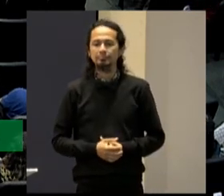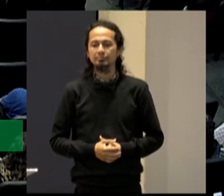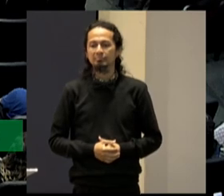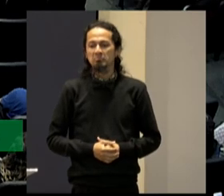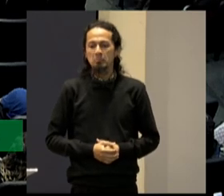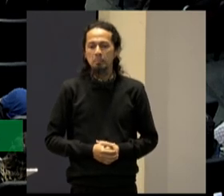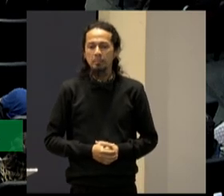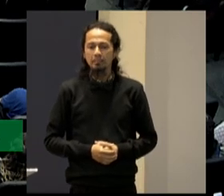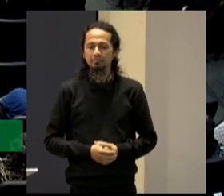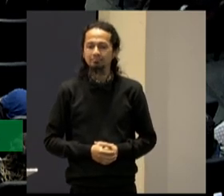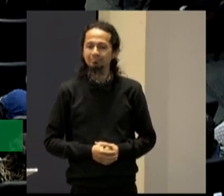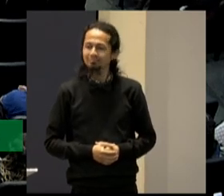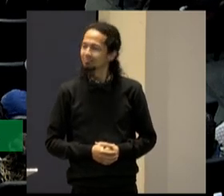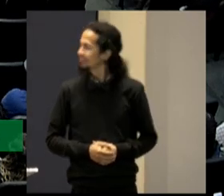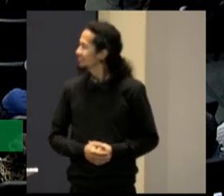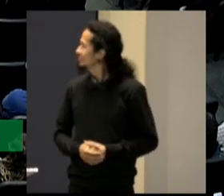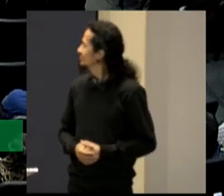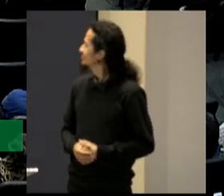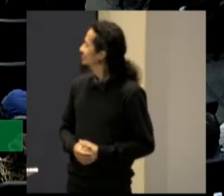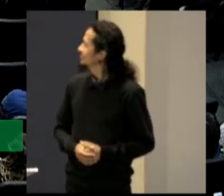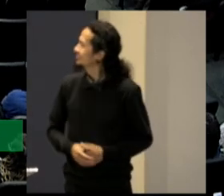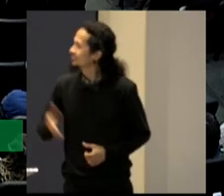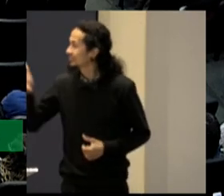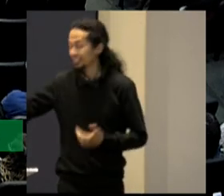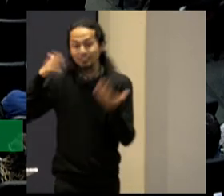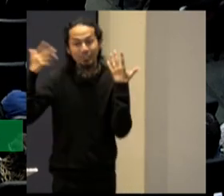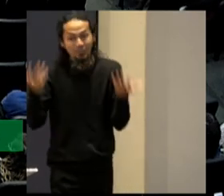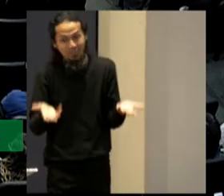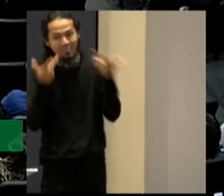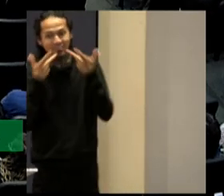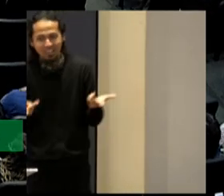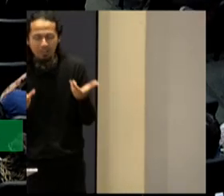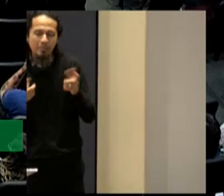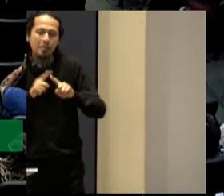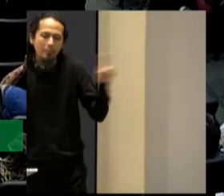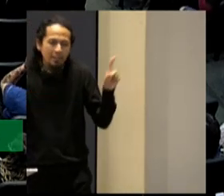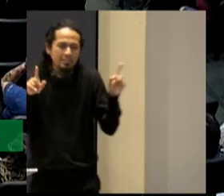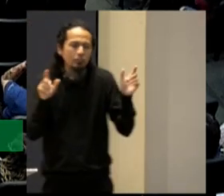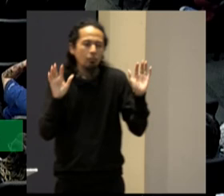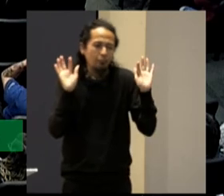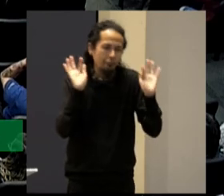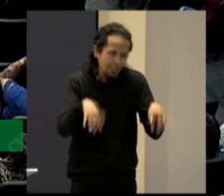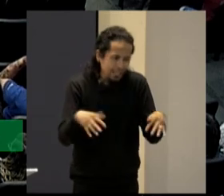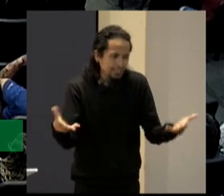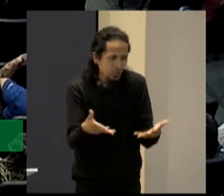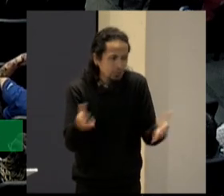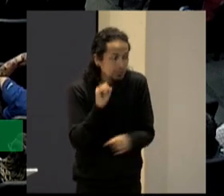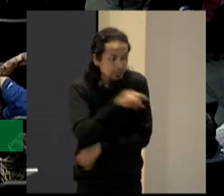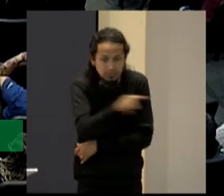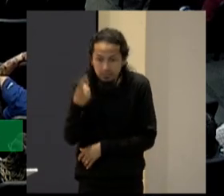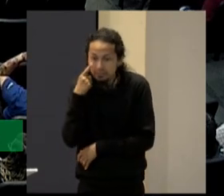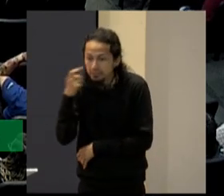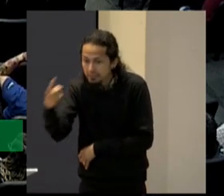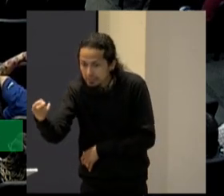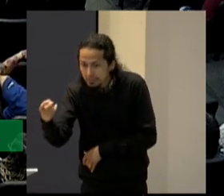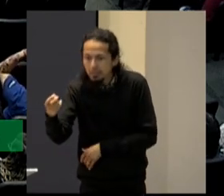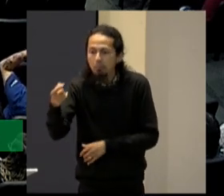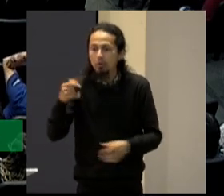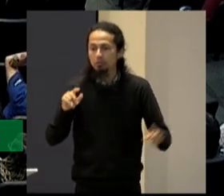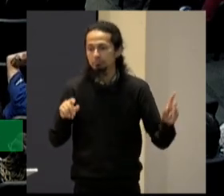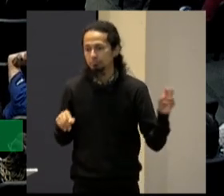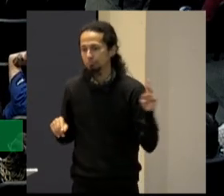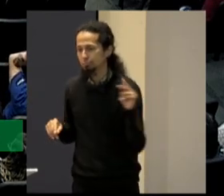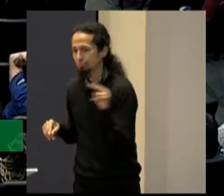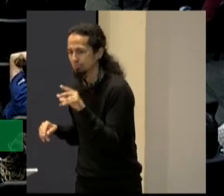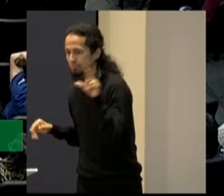Eu ia fazer agora o merchan. A gente já vai encerrar, e aí quem tiver interesse de adquirir o livro pode se dirigir à